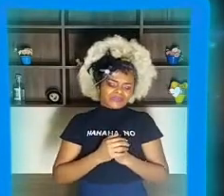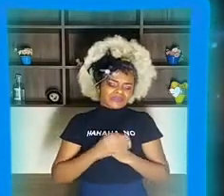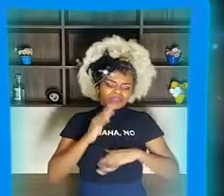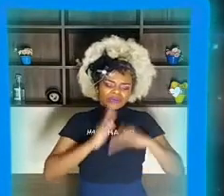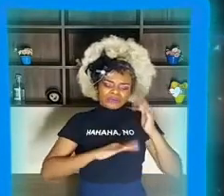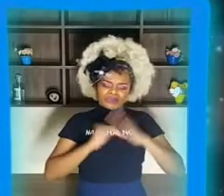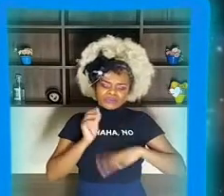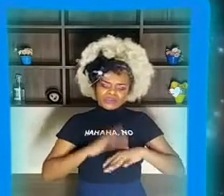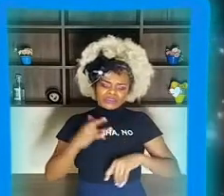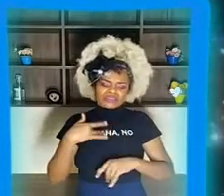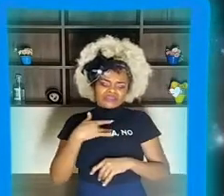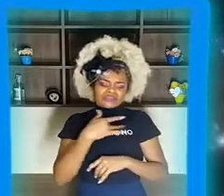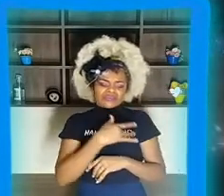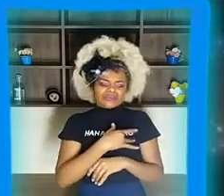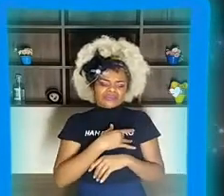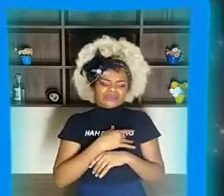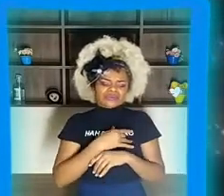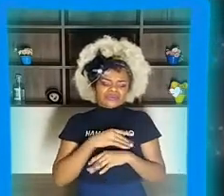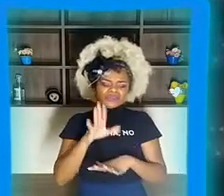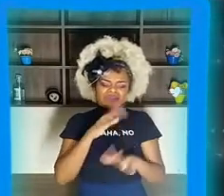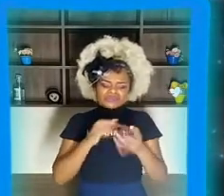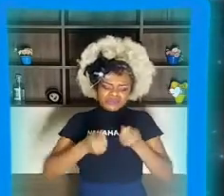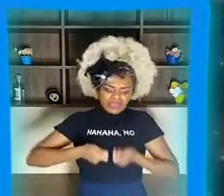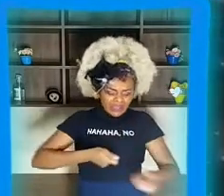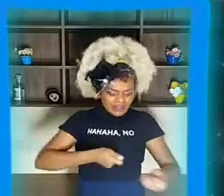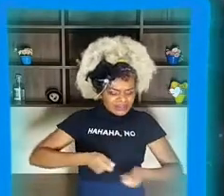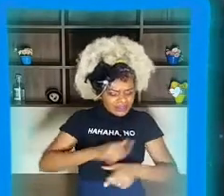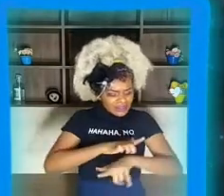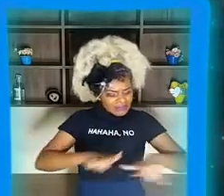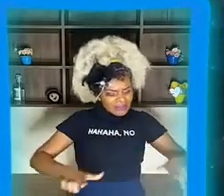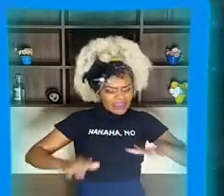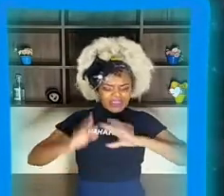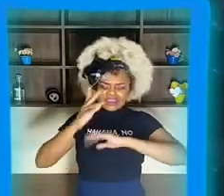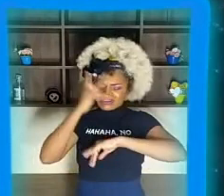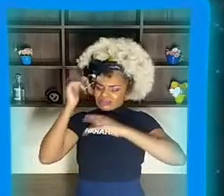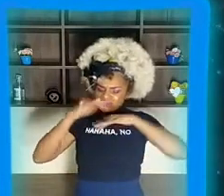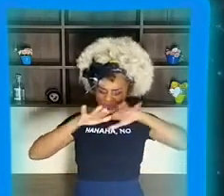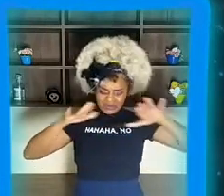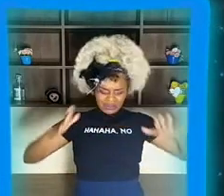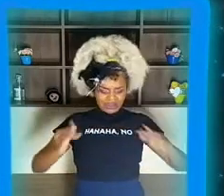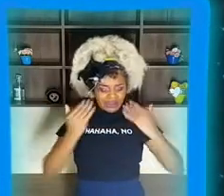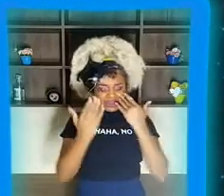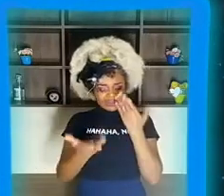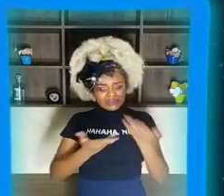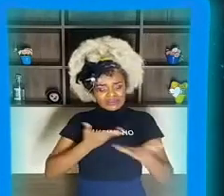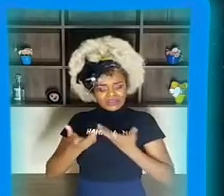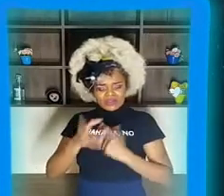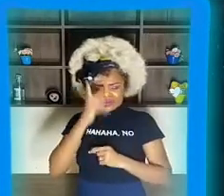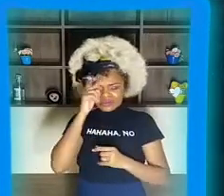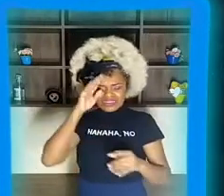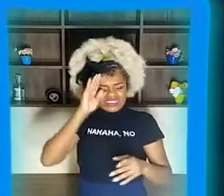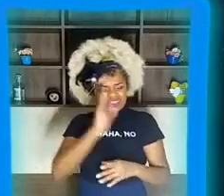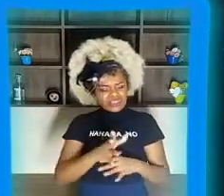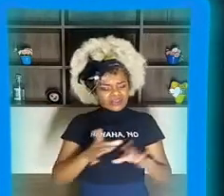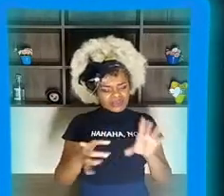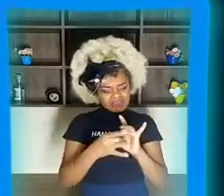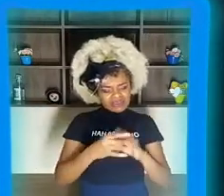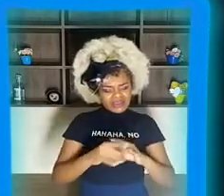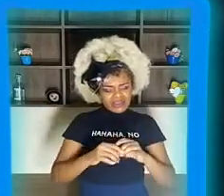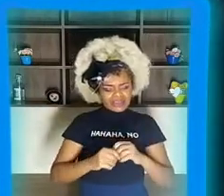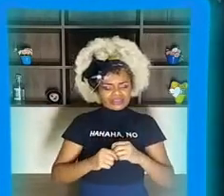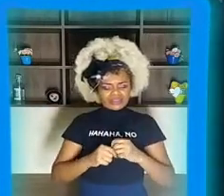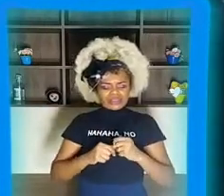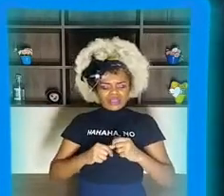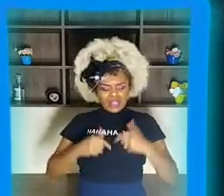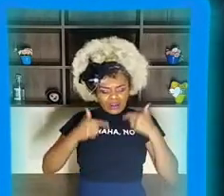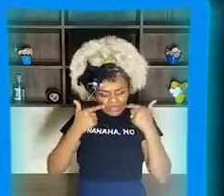de saúde, da limpeza, da recepção, todas as pessoas que estejam mais diretamente ligadas agora no combate à pandemia,